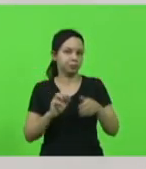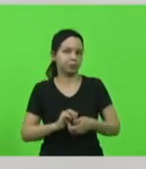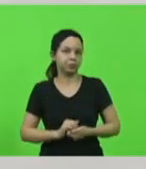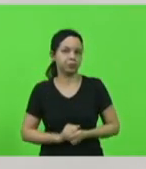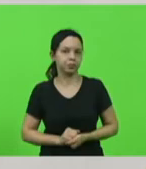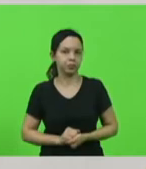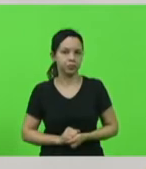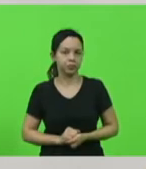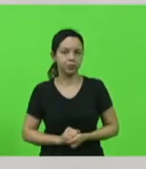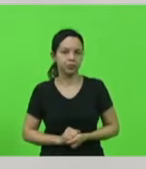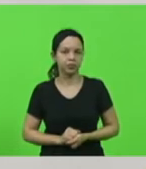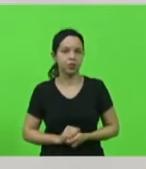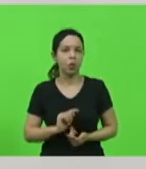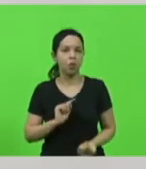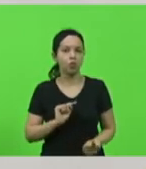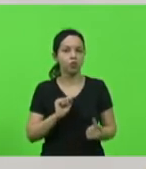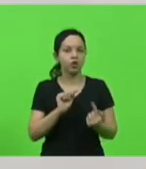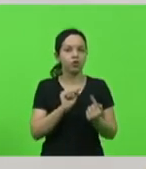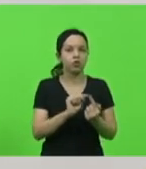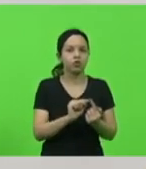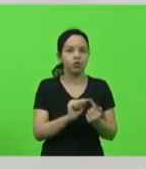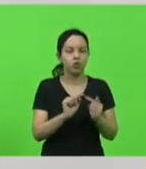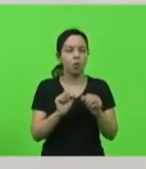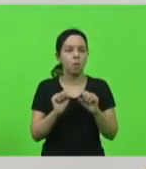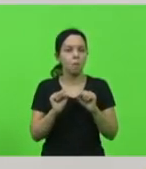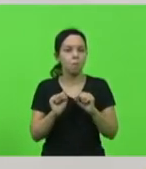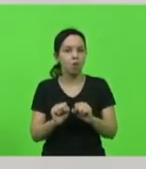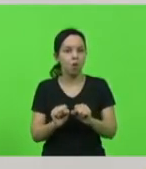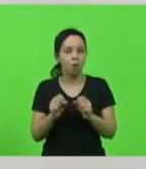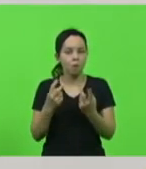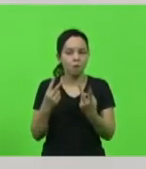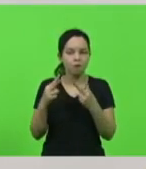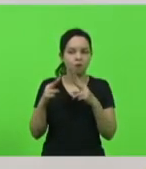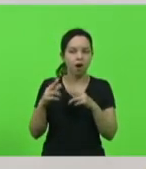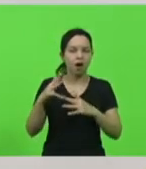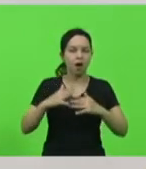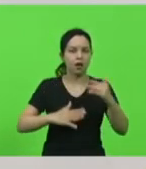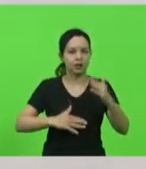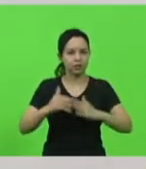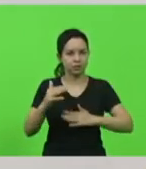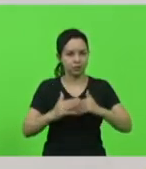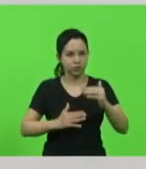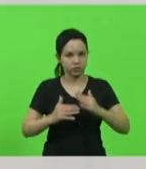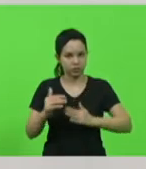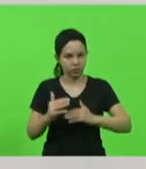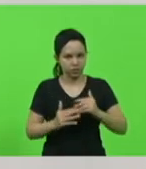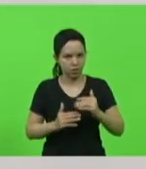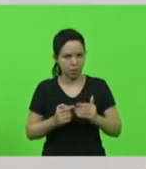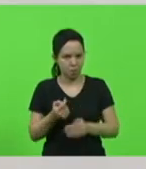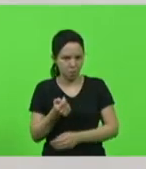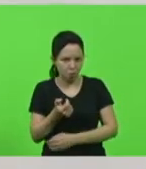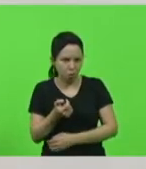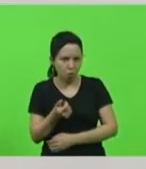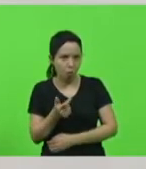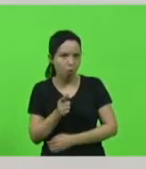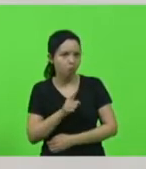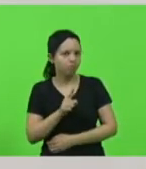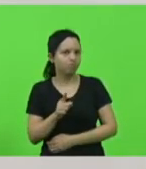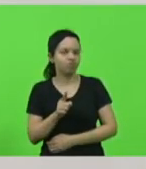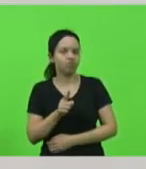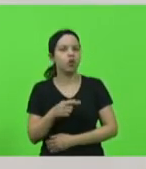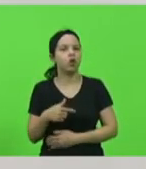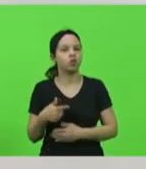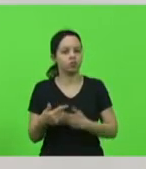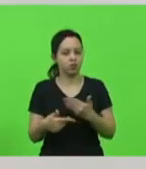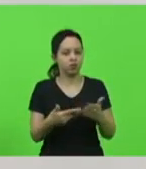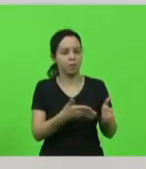Objetivos que podem ser vistos com ações, e não foram poucos. Durante este período,